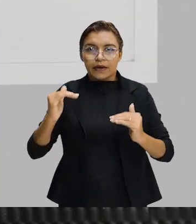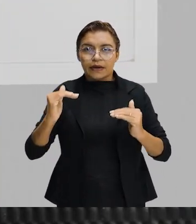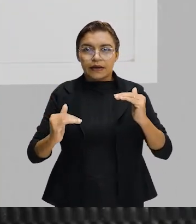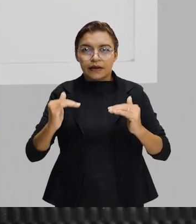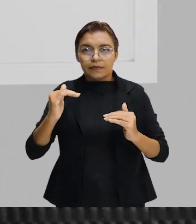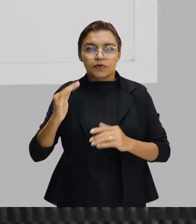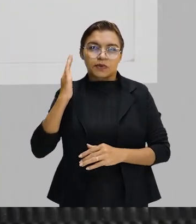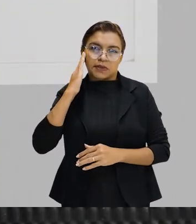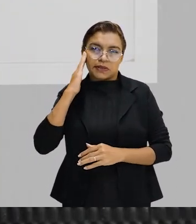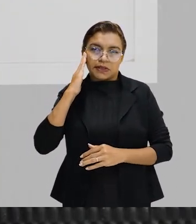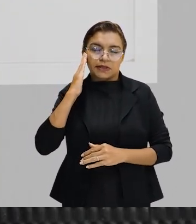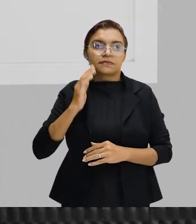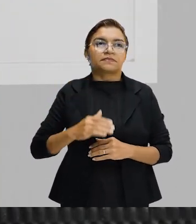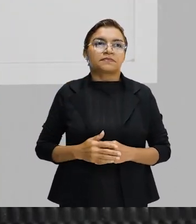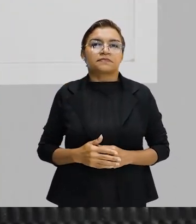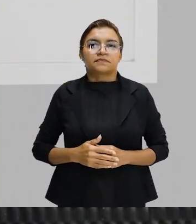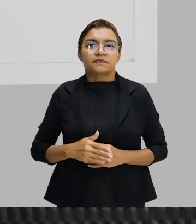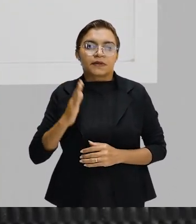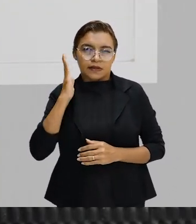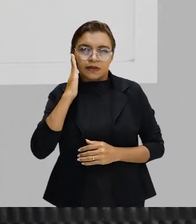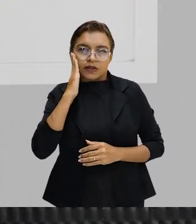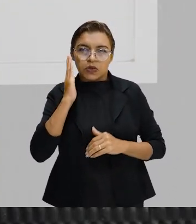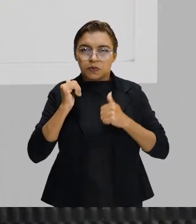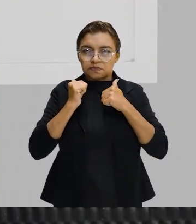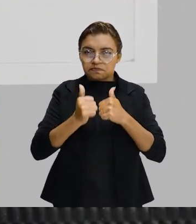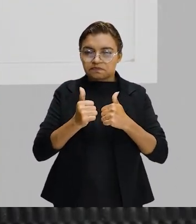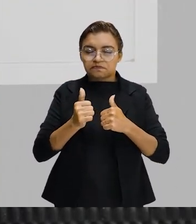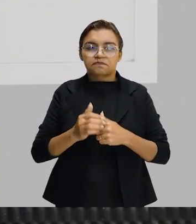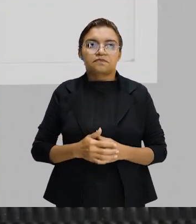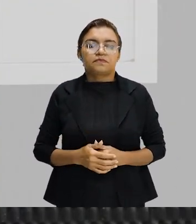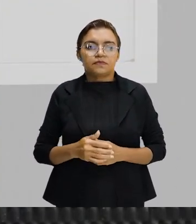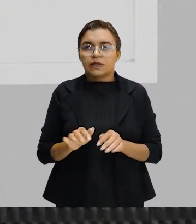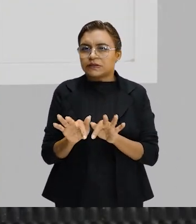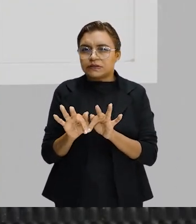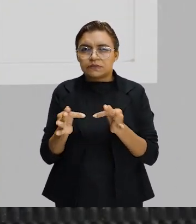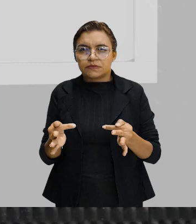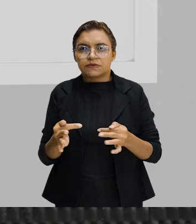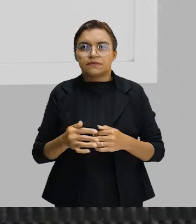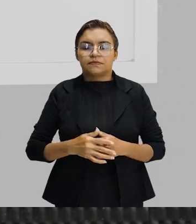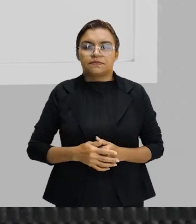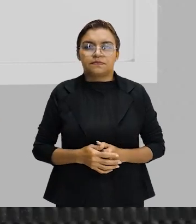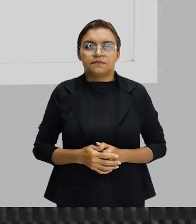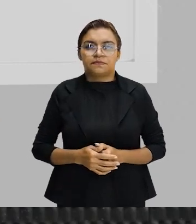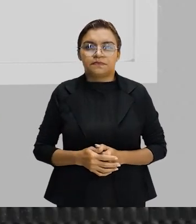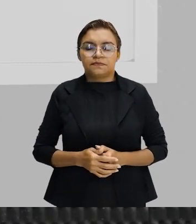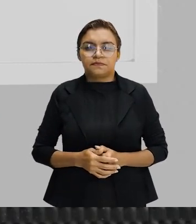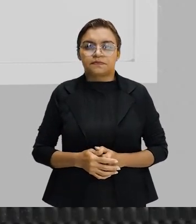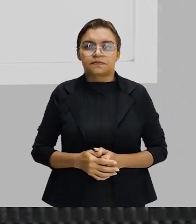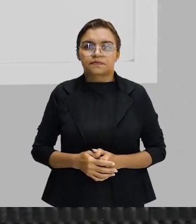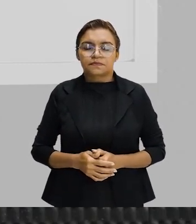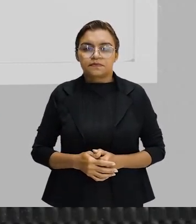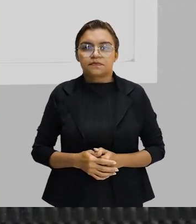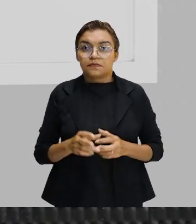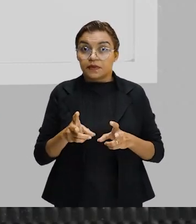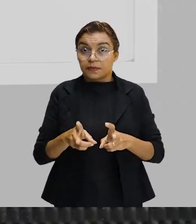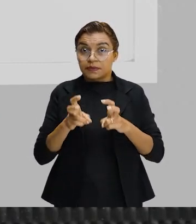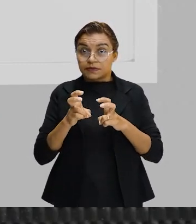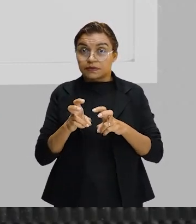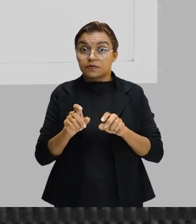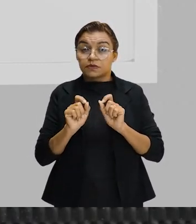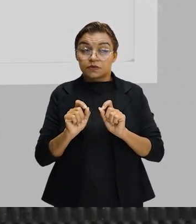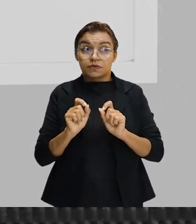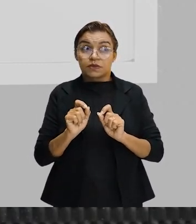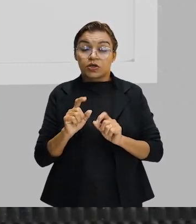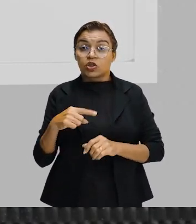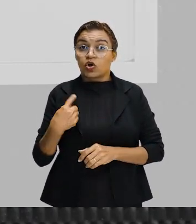certo? Também é bem simples de a gente entender, certo? É muito simples de a gente entender. Perceba aqui o seguinte, que nós